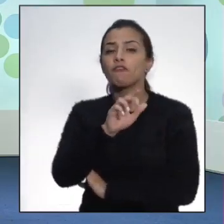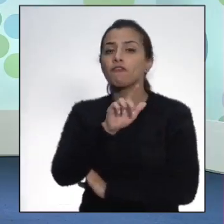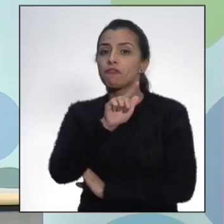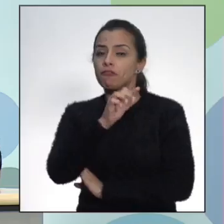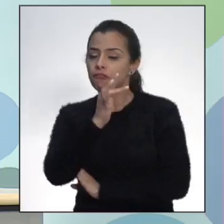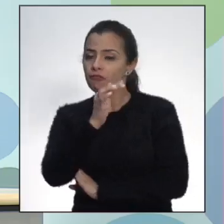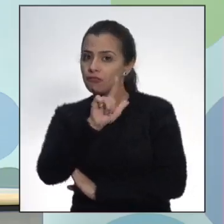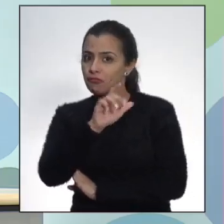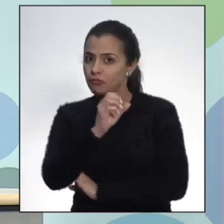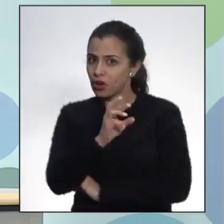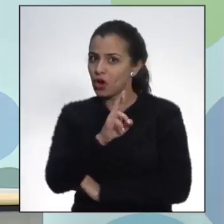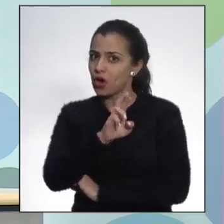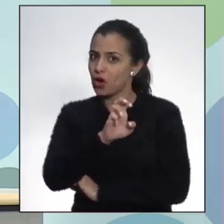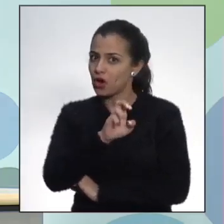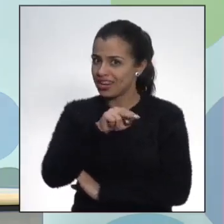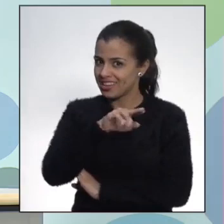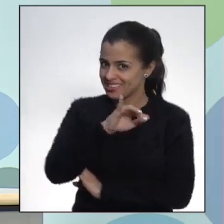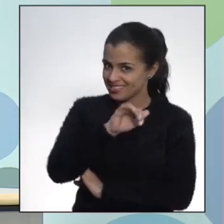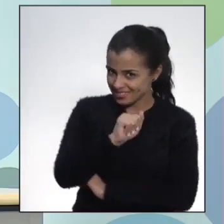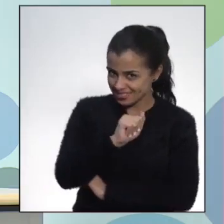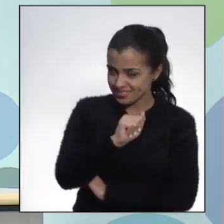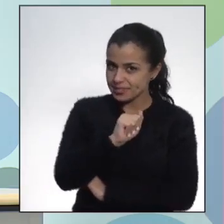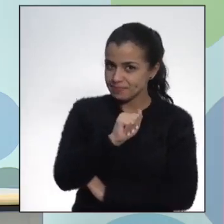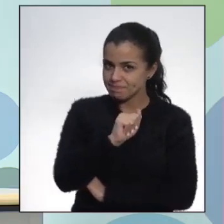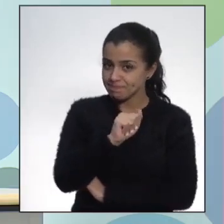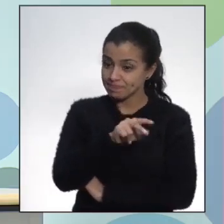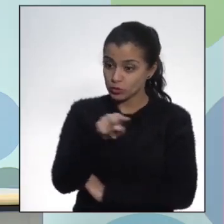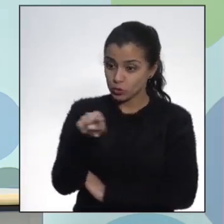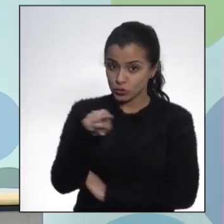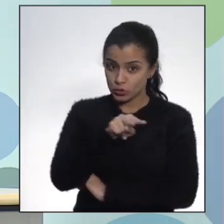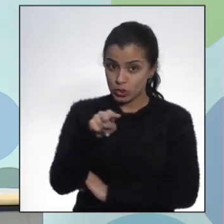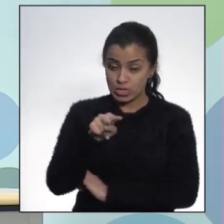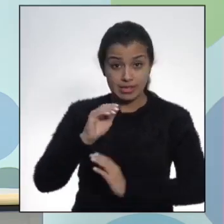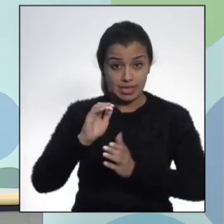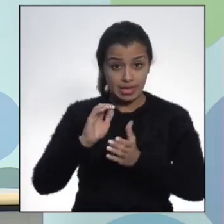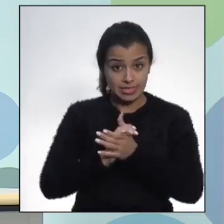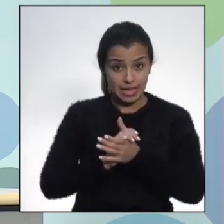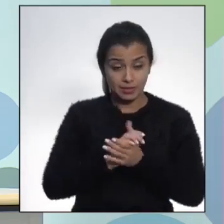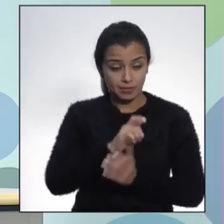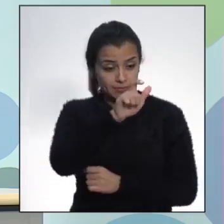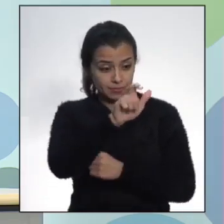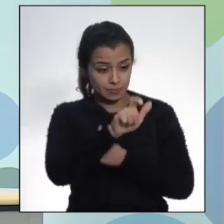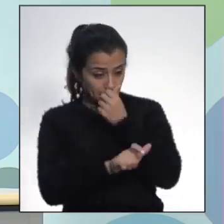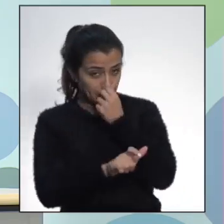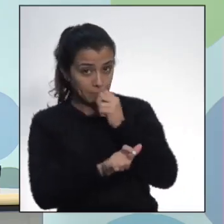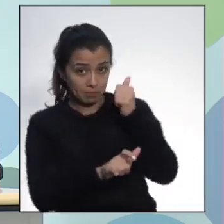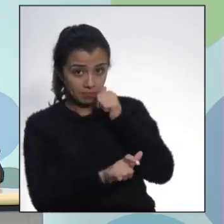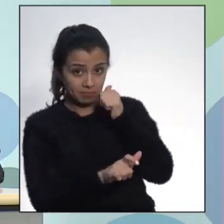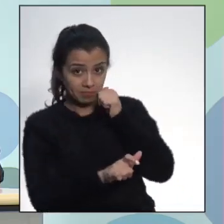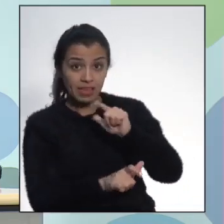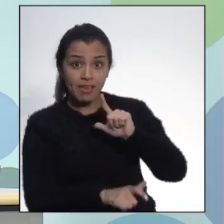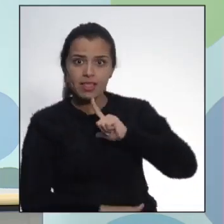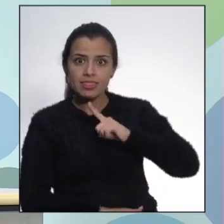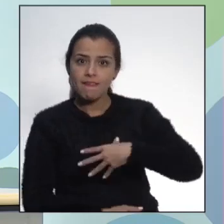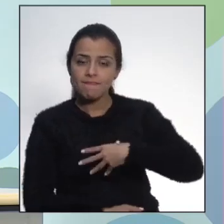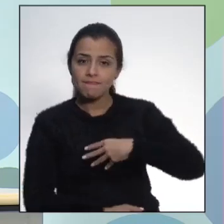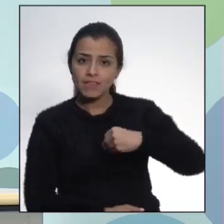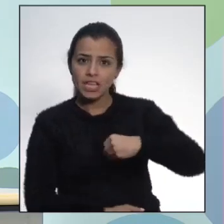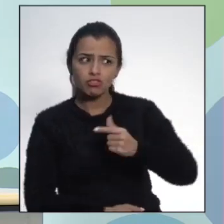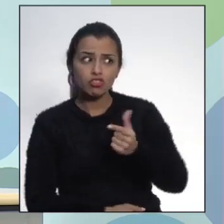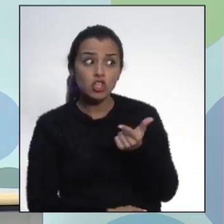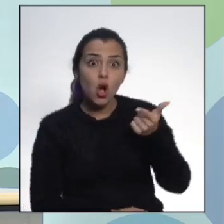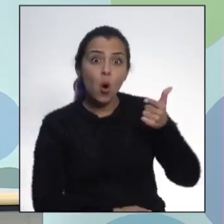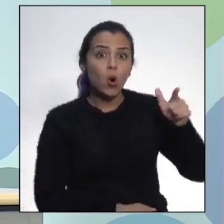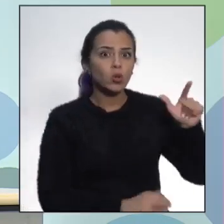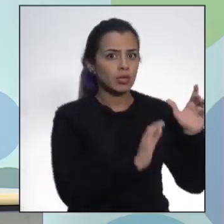errado. Ambrósio e Florência são casados. Florência tem filhos do outro casamento. Tá? E